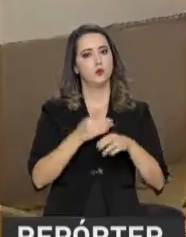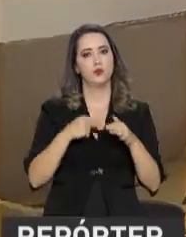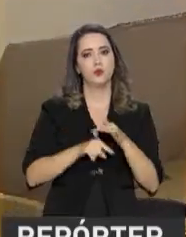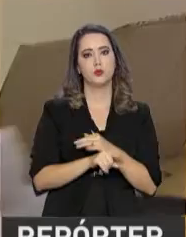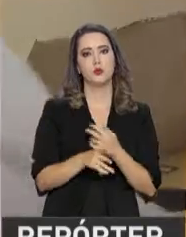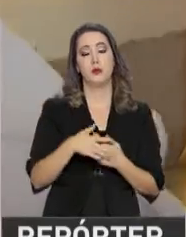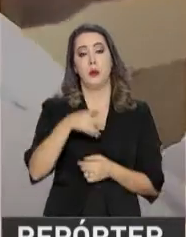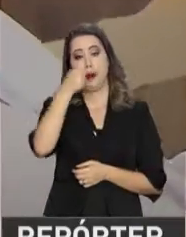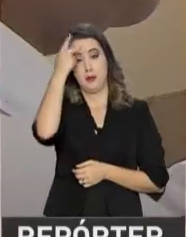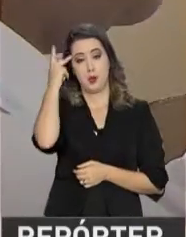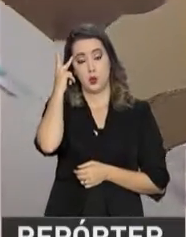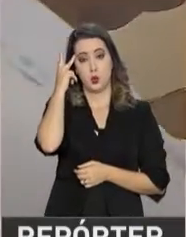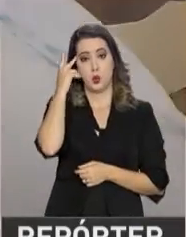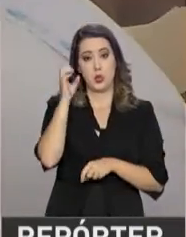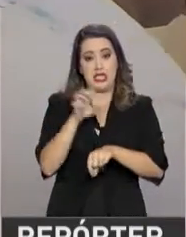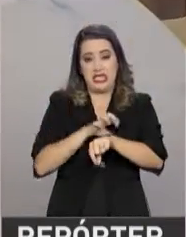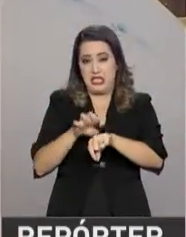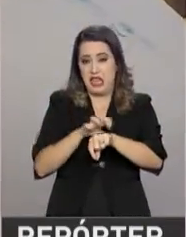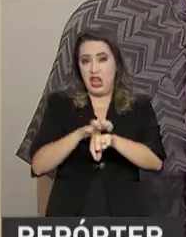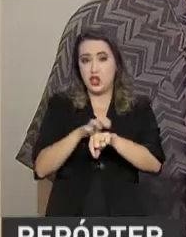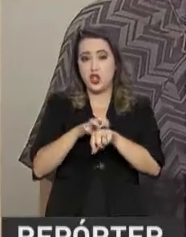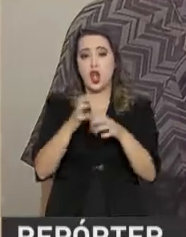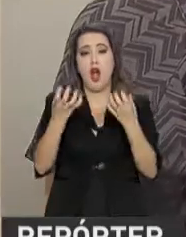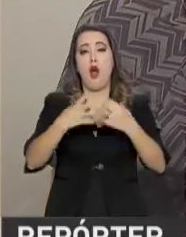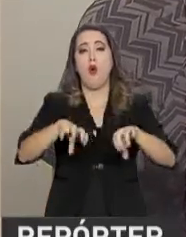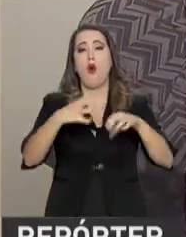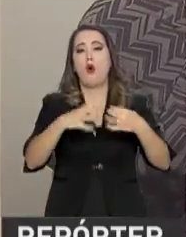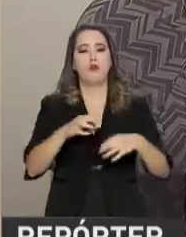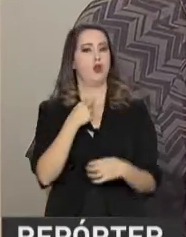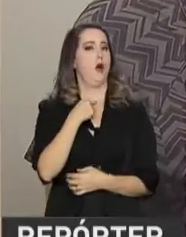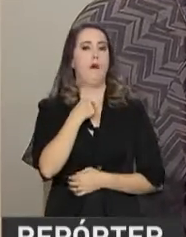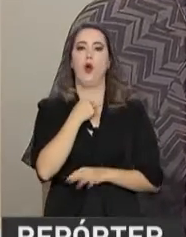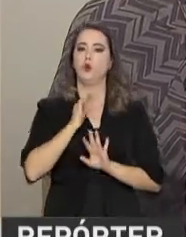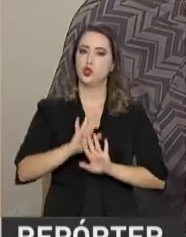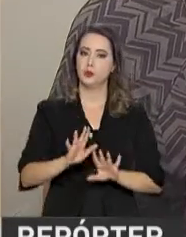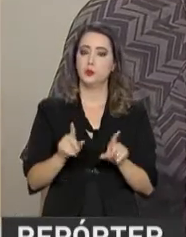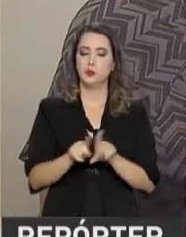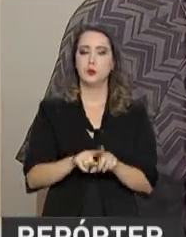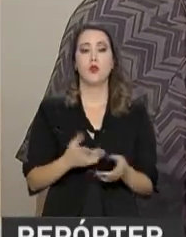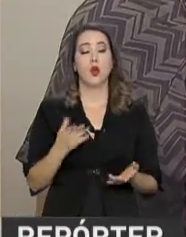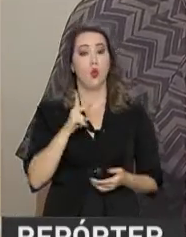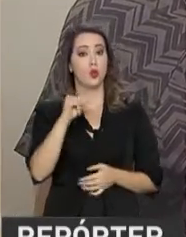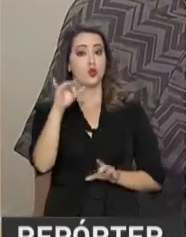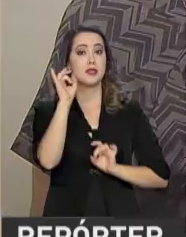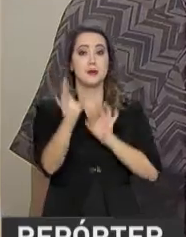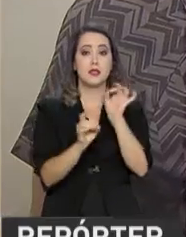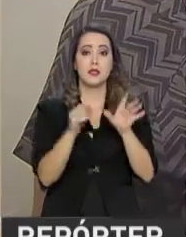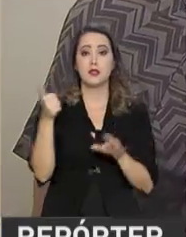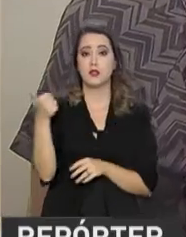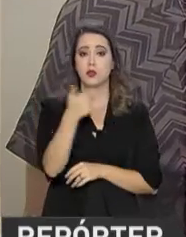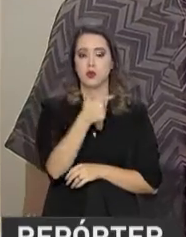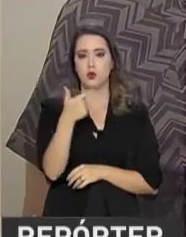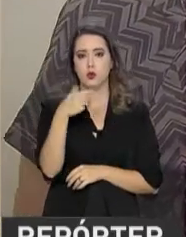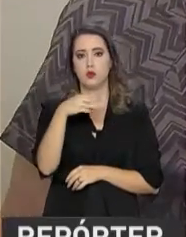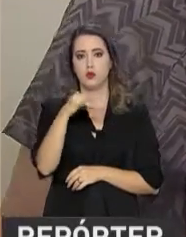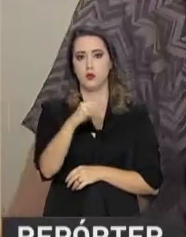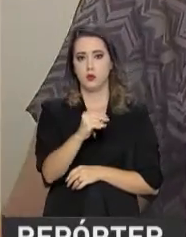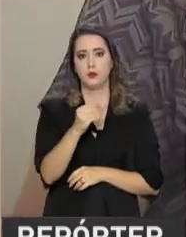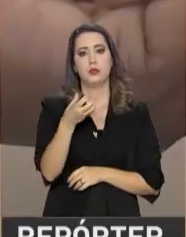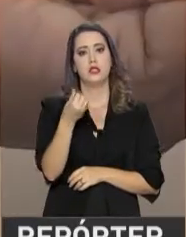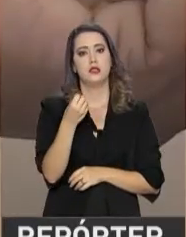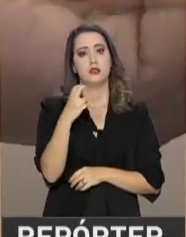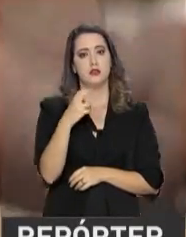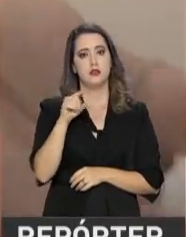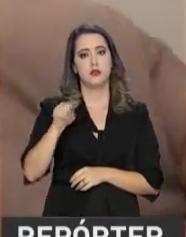vacinar o dia d de vacinação contra a gripe está marcado para o sábado dia 12 de maio em 65 mil postos de vacinação